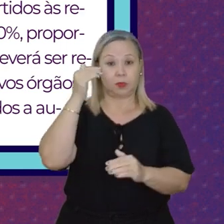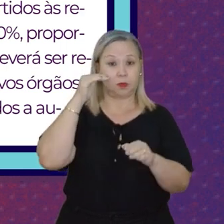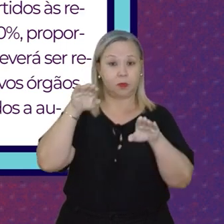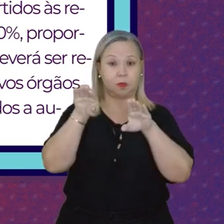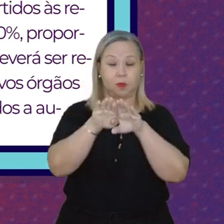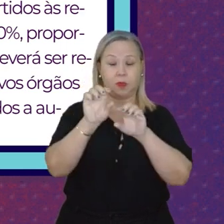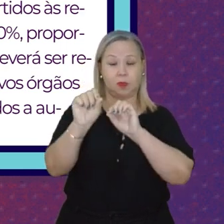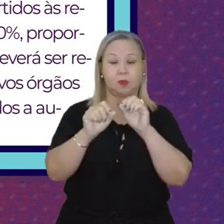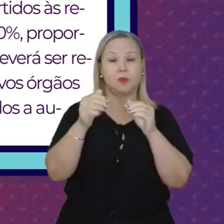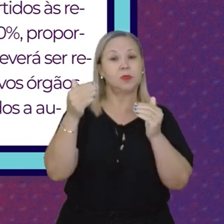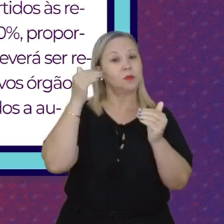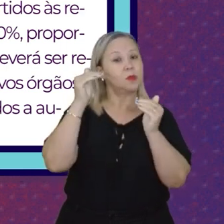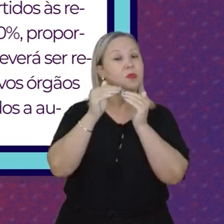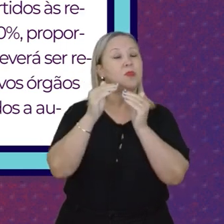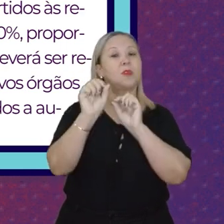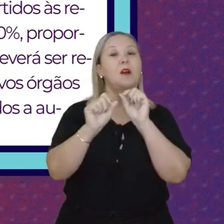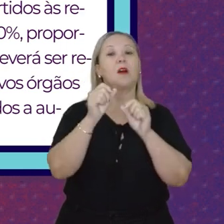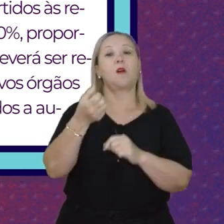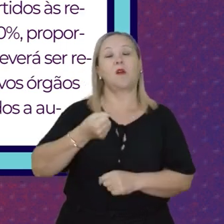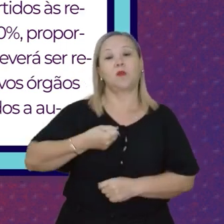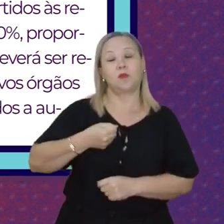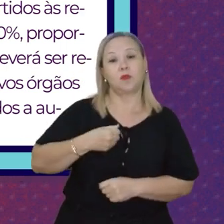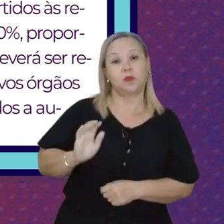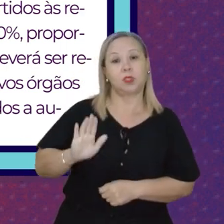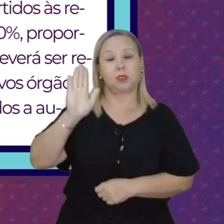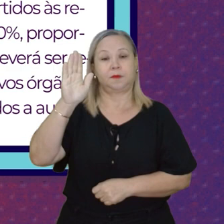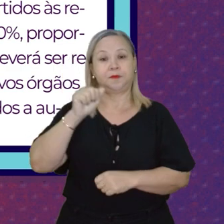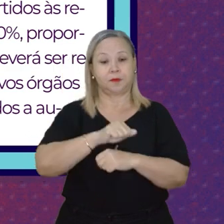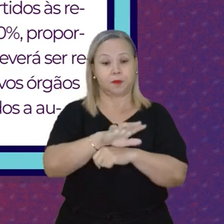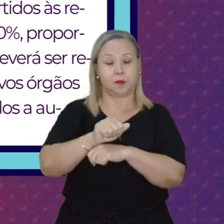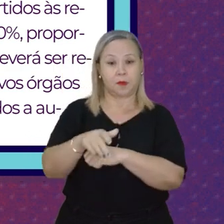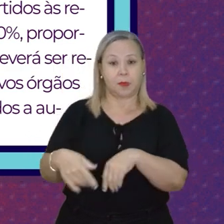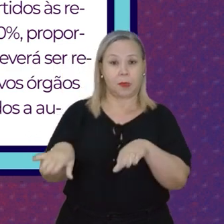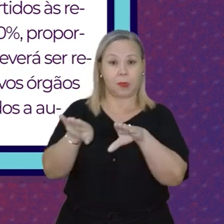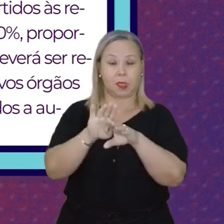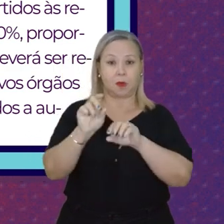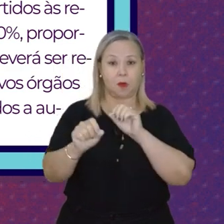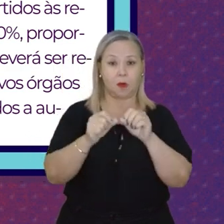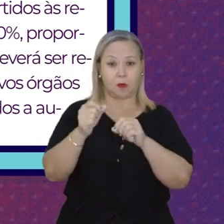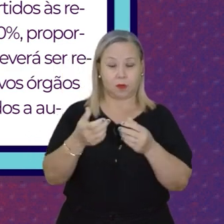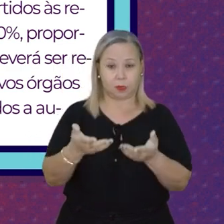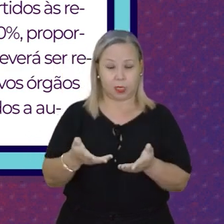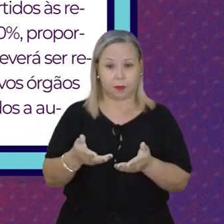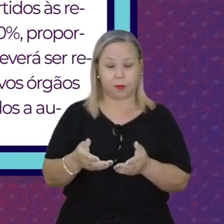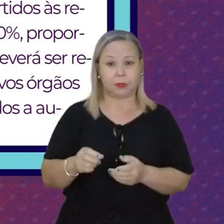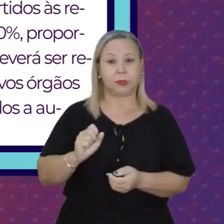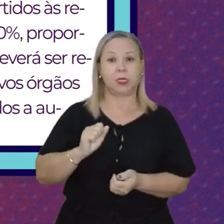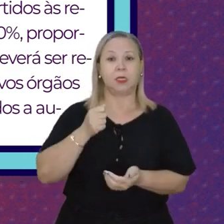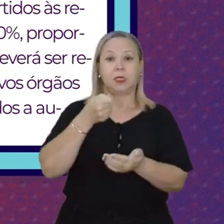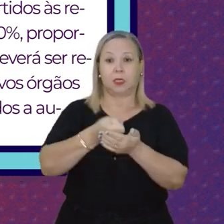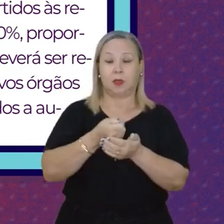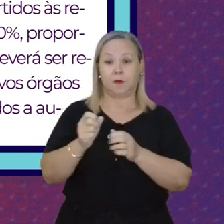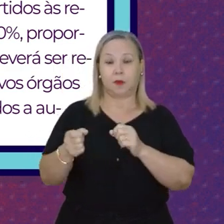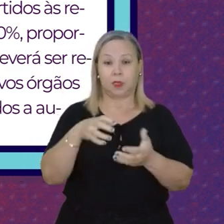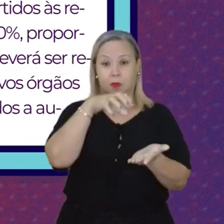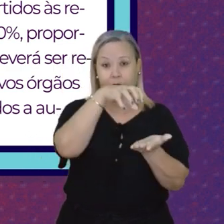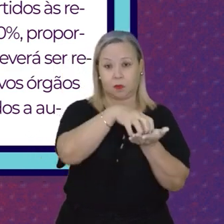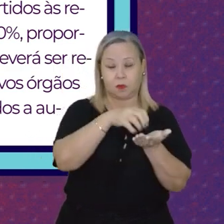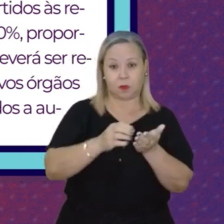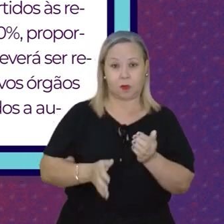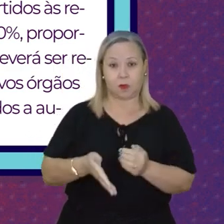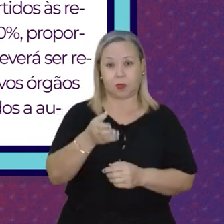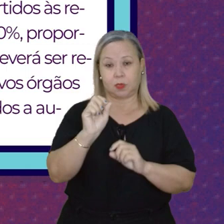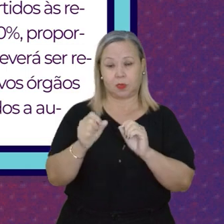de candidatas, e a distribuição deverá ser realizada conforme critérios definidos pelos respectivos órgãos de direção e pelas